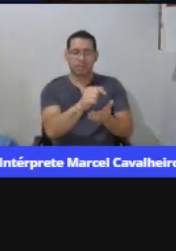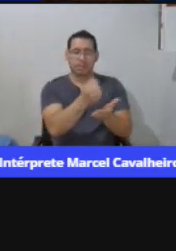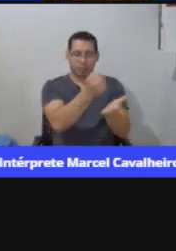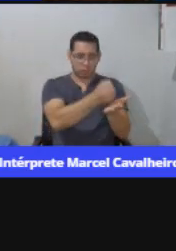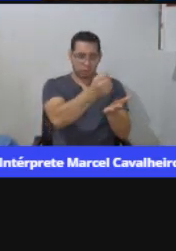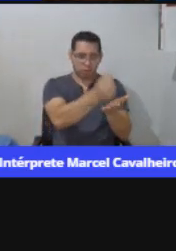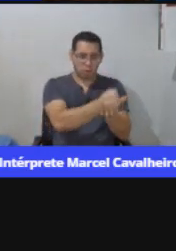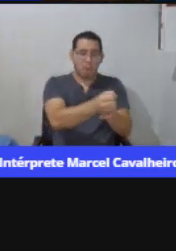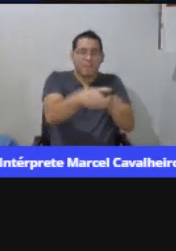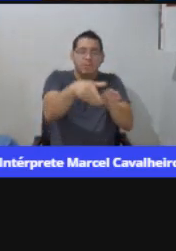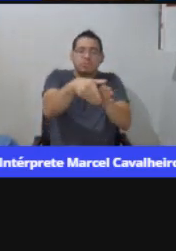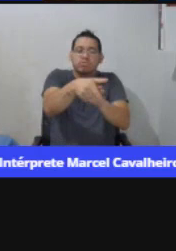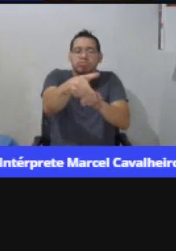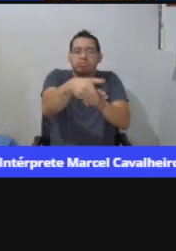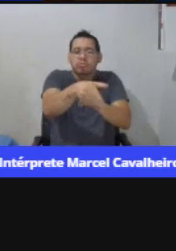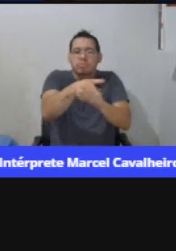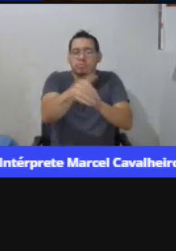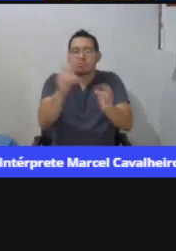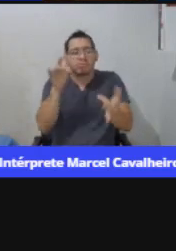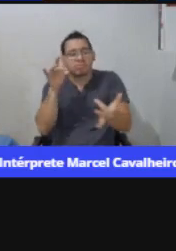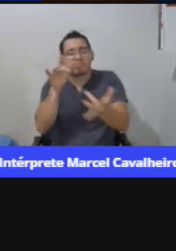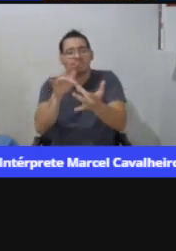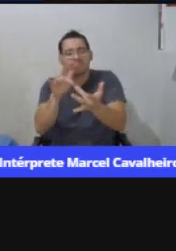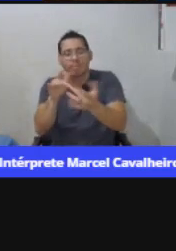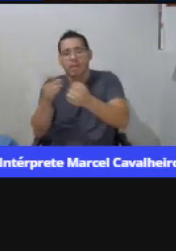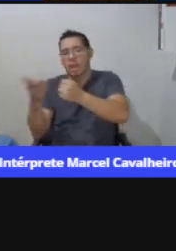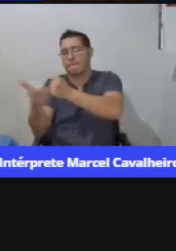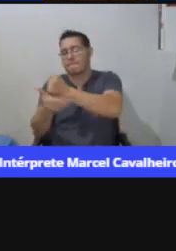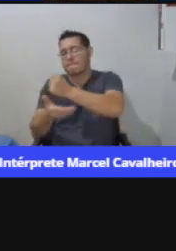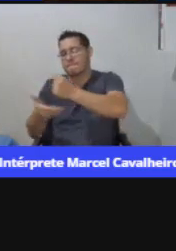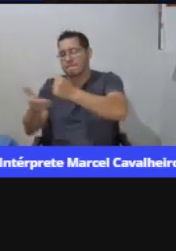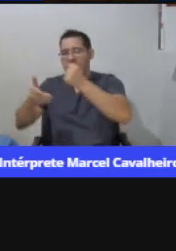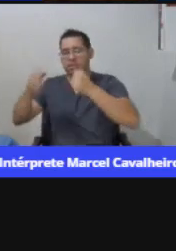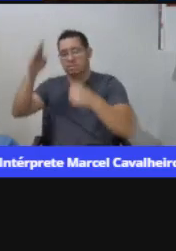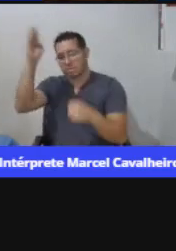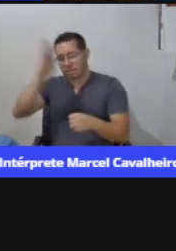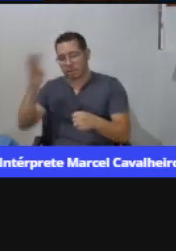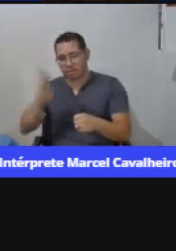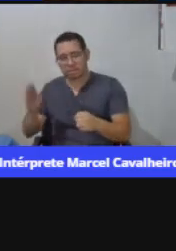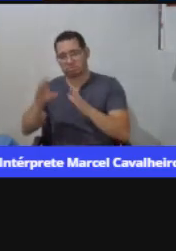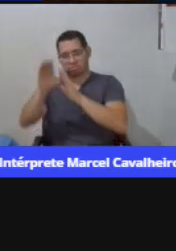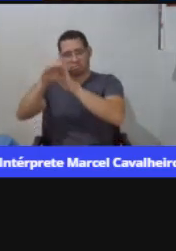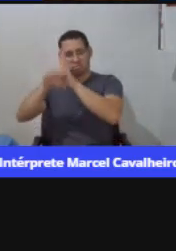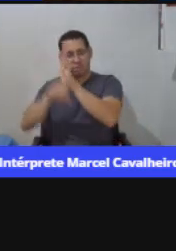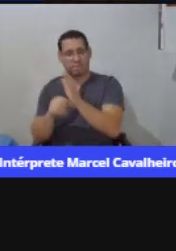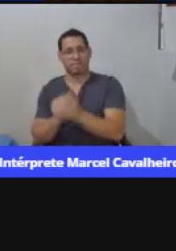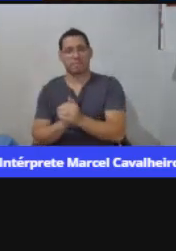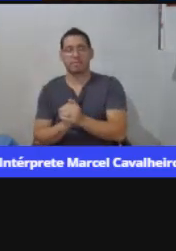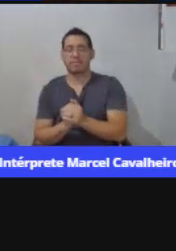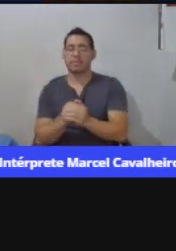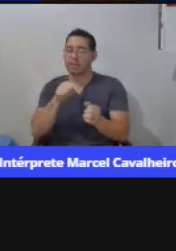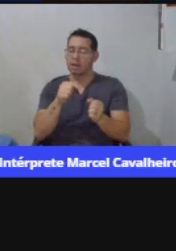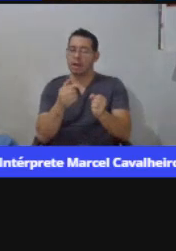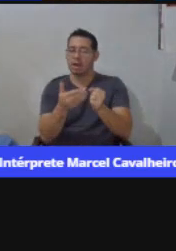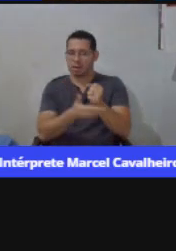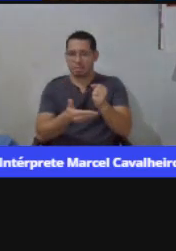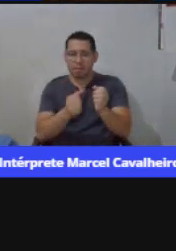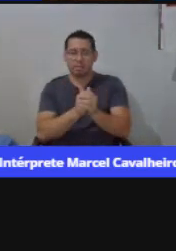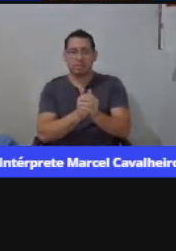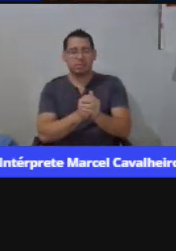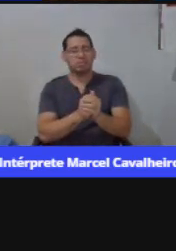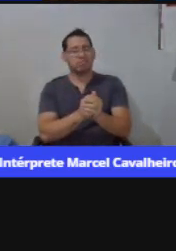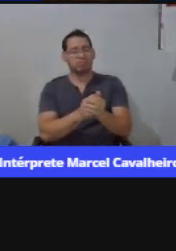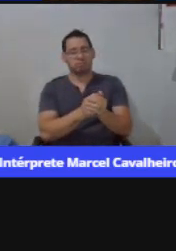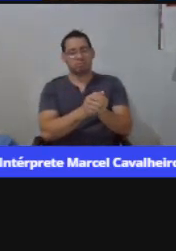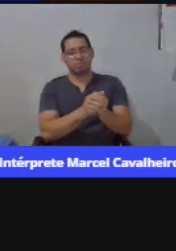em consonância com a Base Nacional Comum Curricular, como subsídio teórico e metodológico